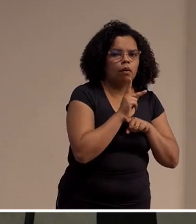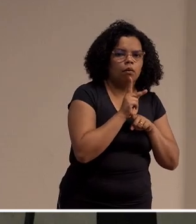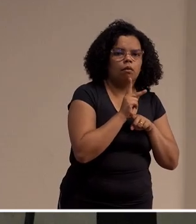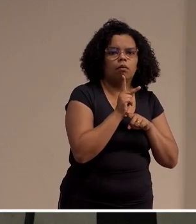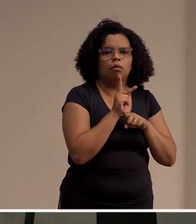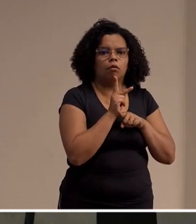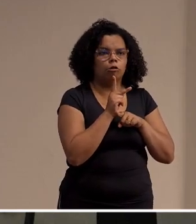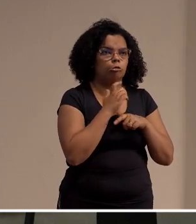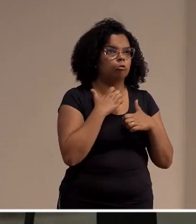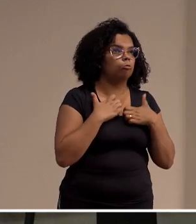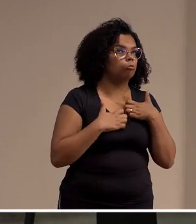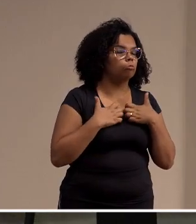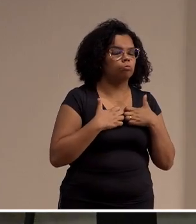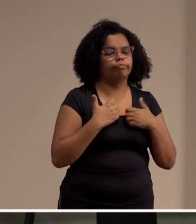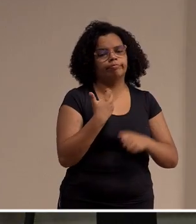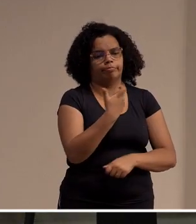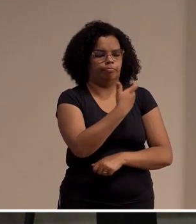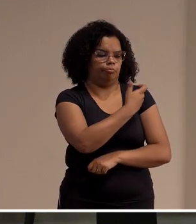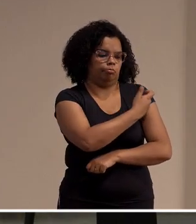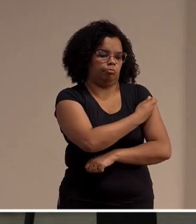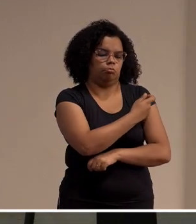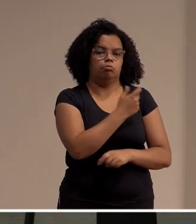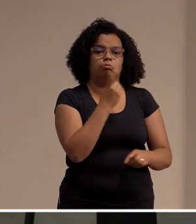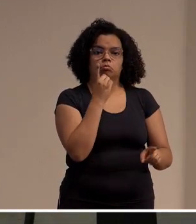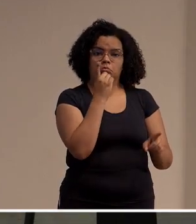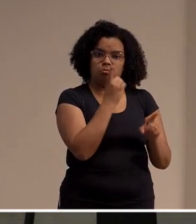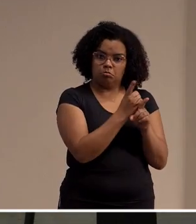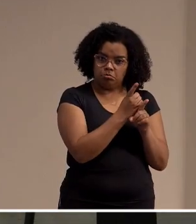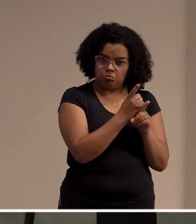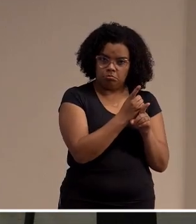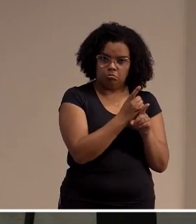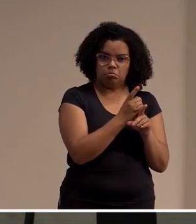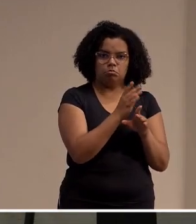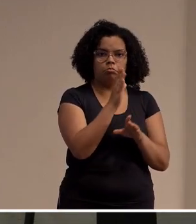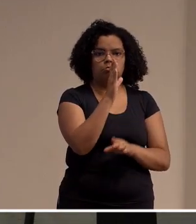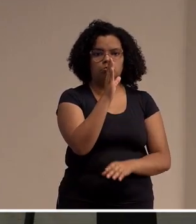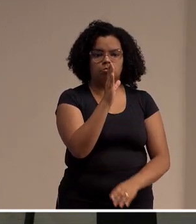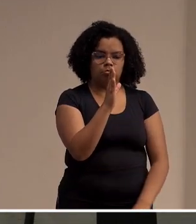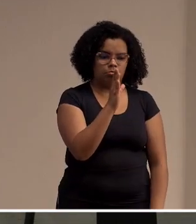vacina, porque também pegou todo mundo. E você